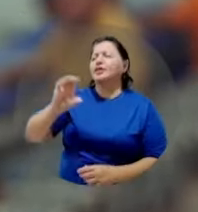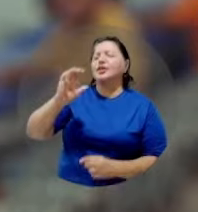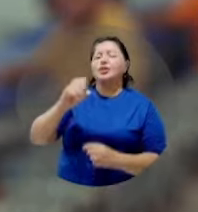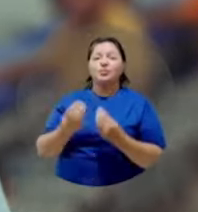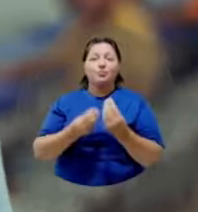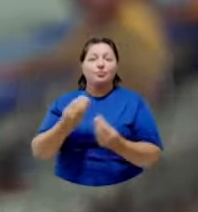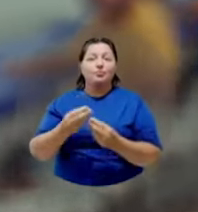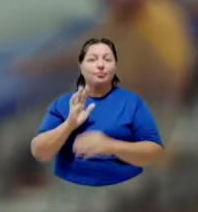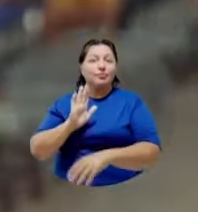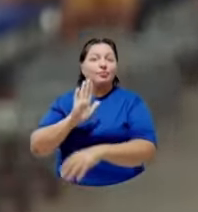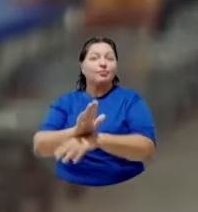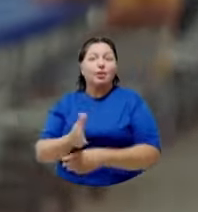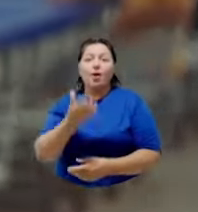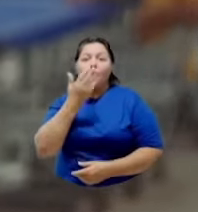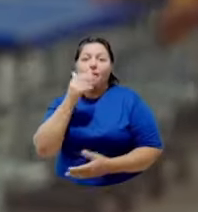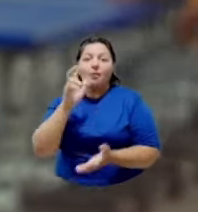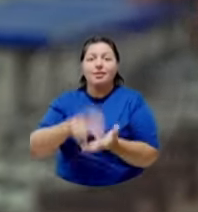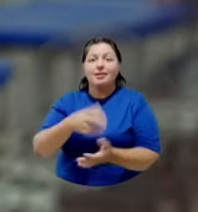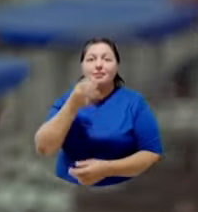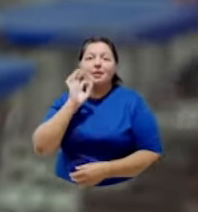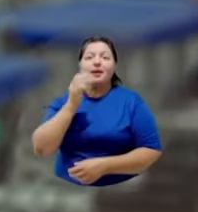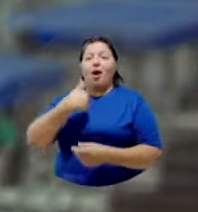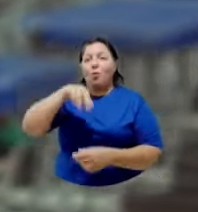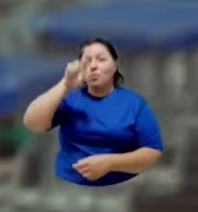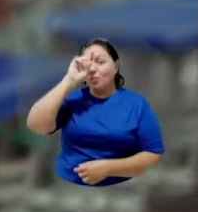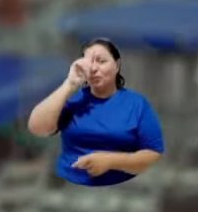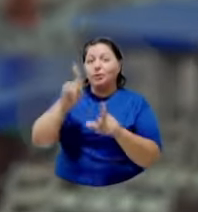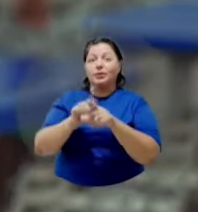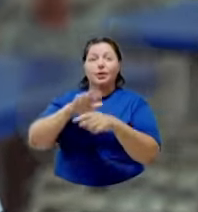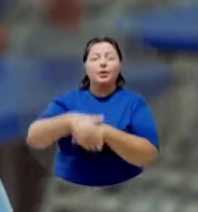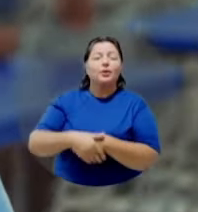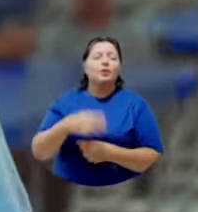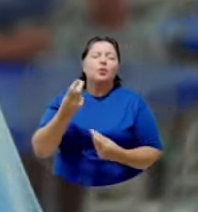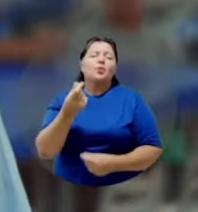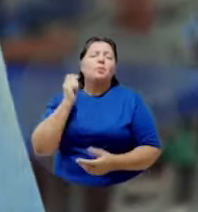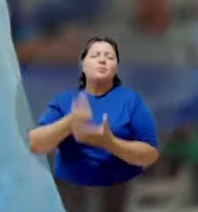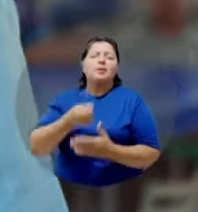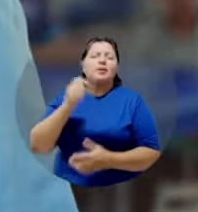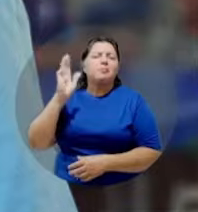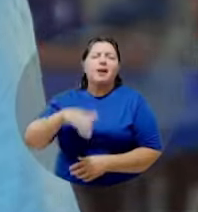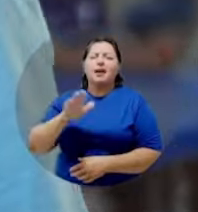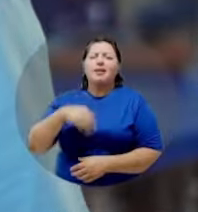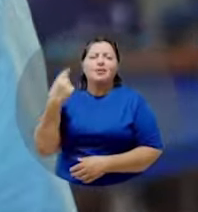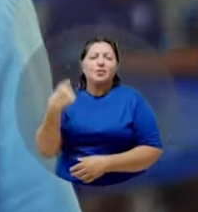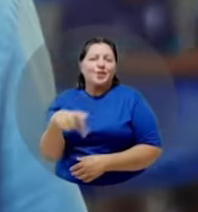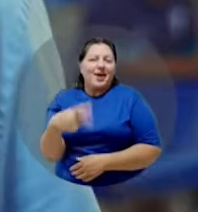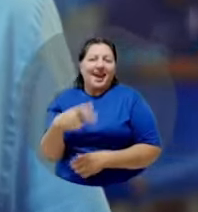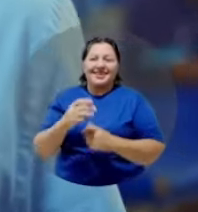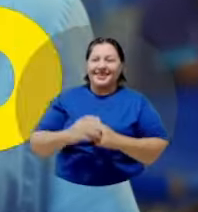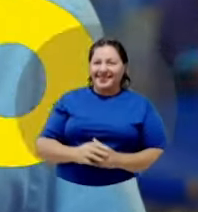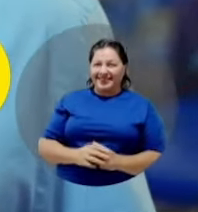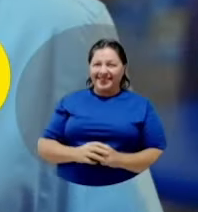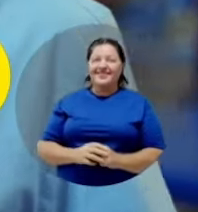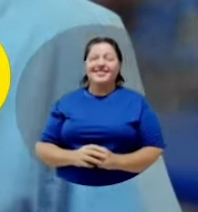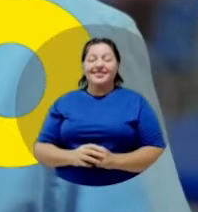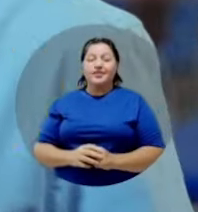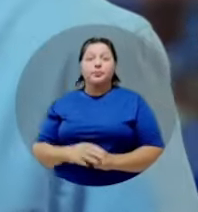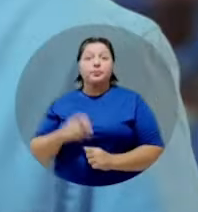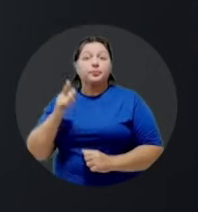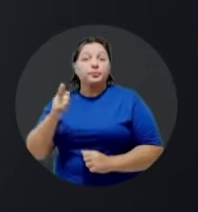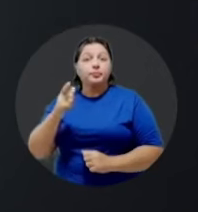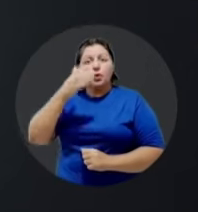em diversas regiões do nosso estado. Iremos oferecer café da manhã, almoço e jantar a um preço acessível de apenas R$2